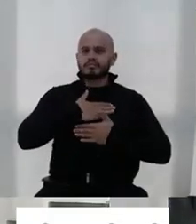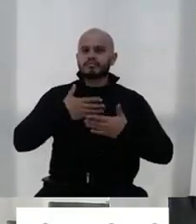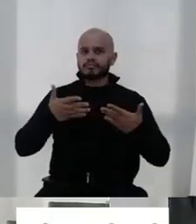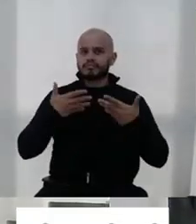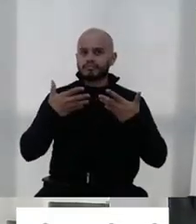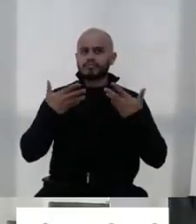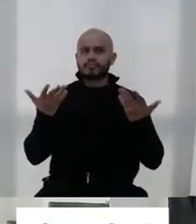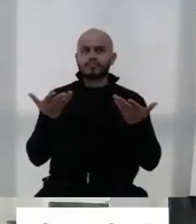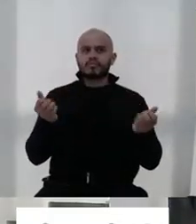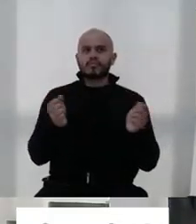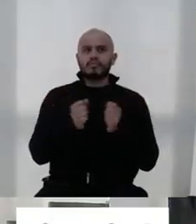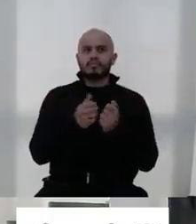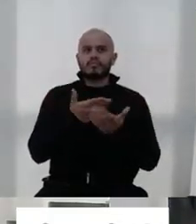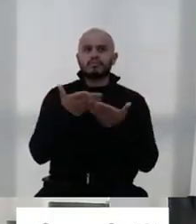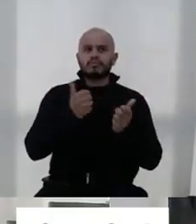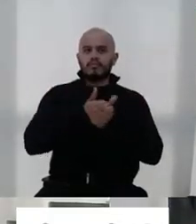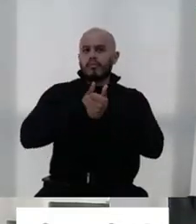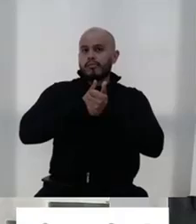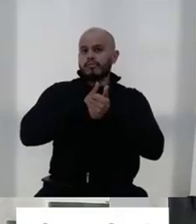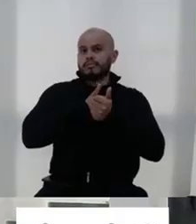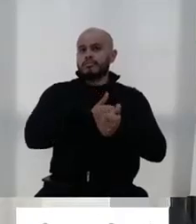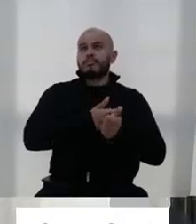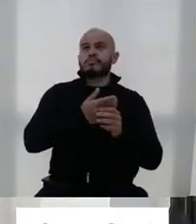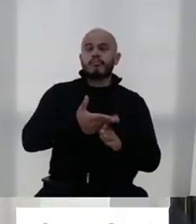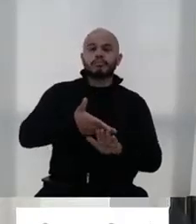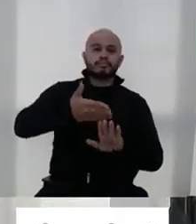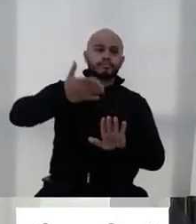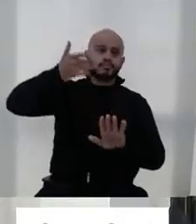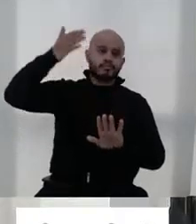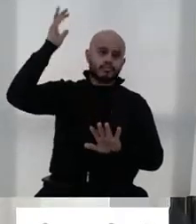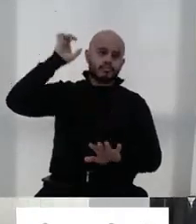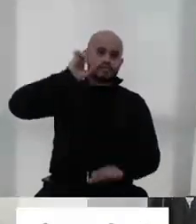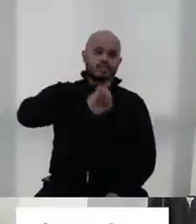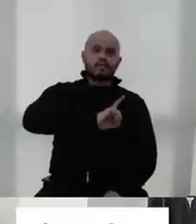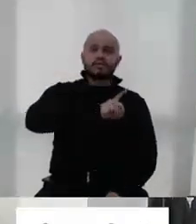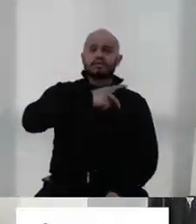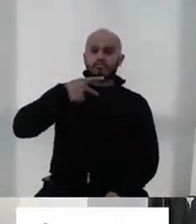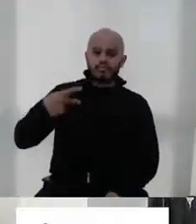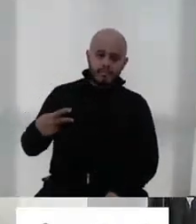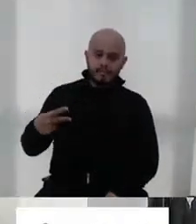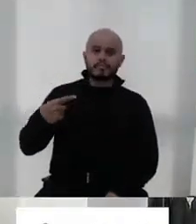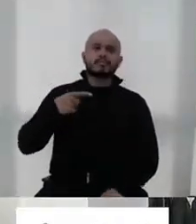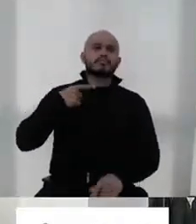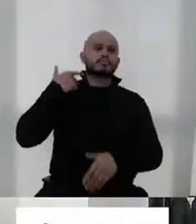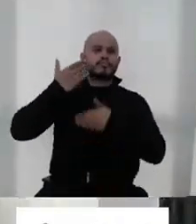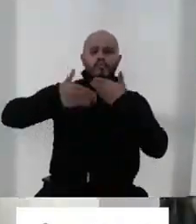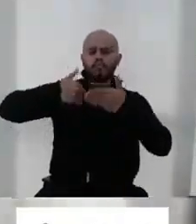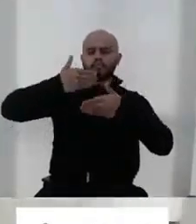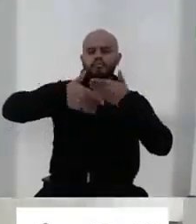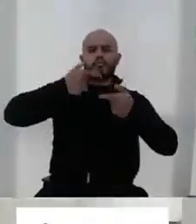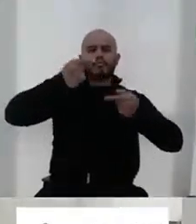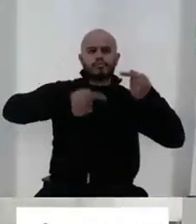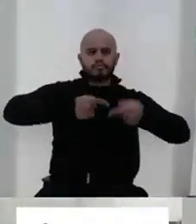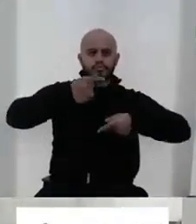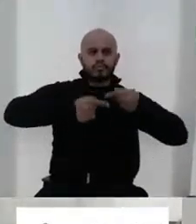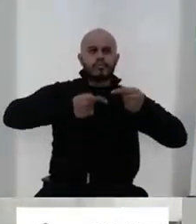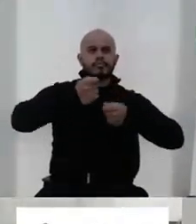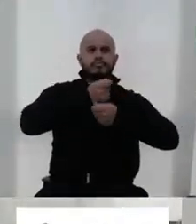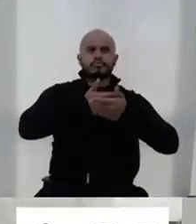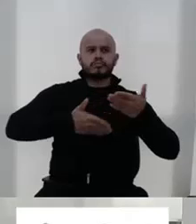Eu que acompanho a Defensoria Pública desde a fundação, né, na Defensoria, todo o processo de discussão e construção dessa